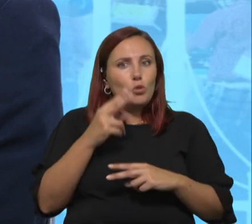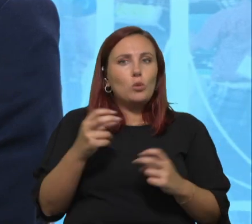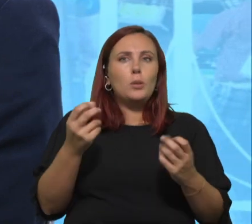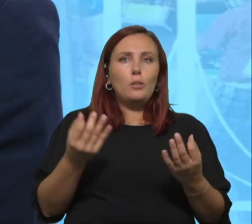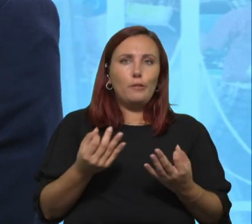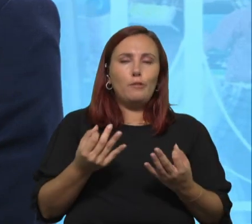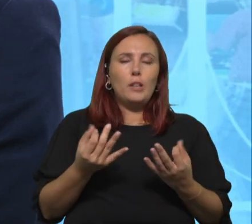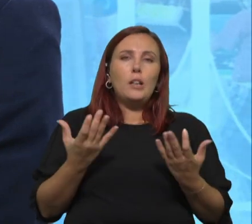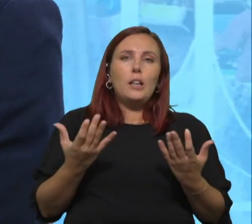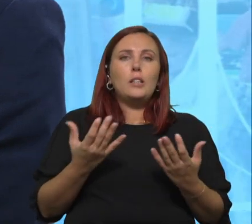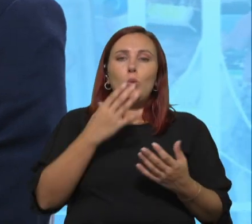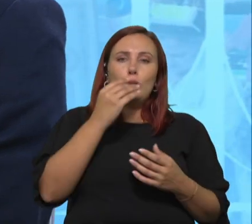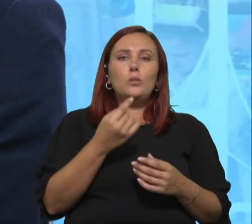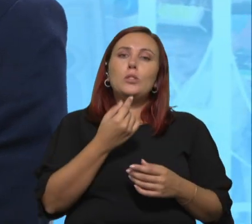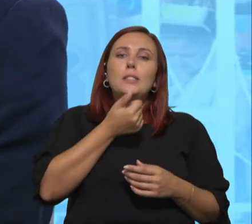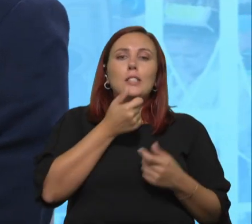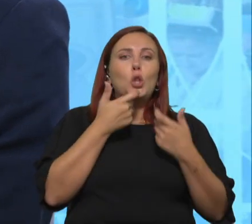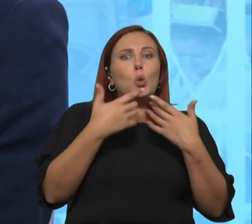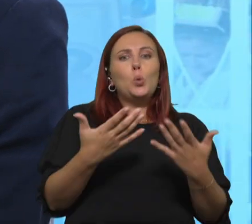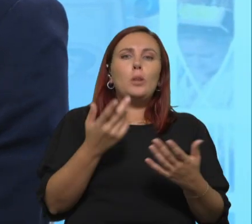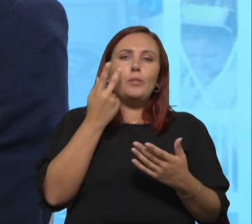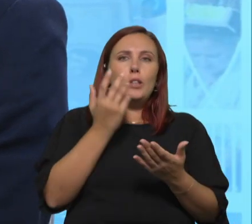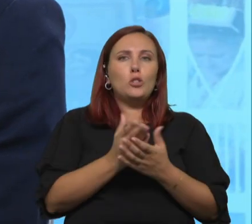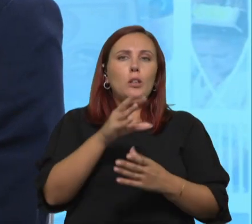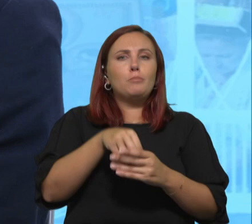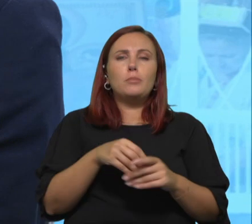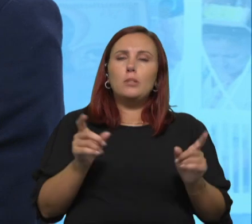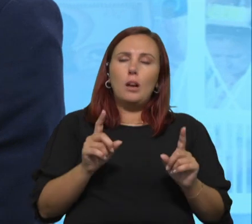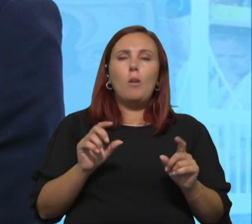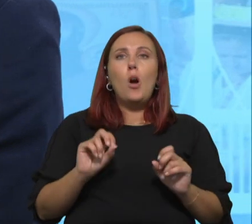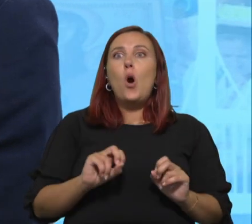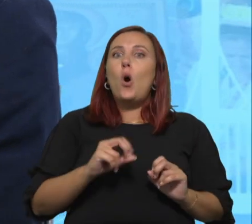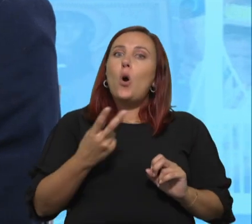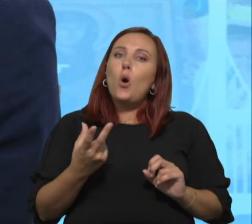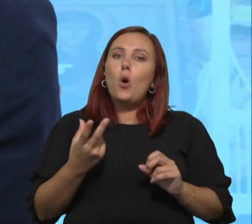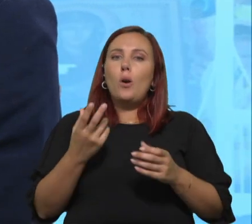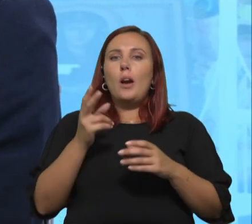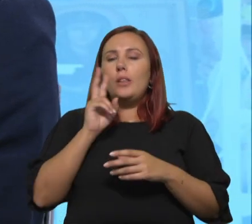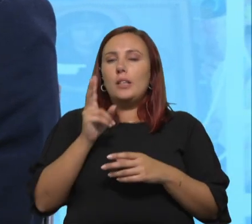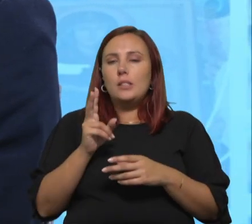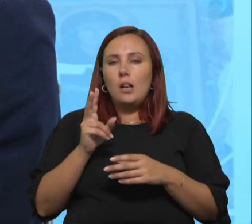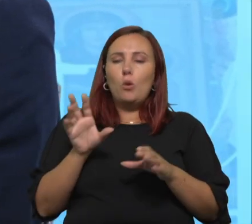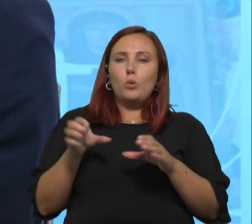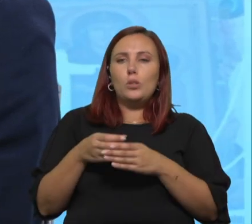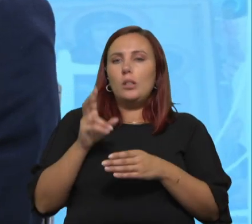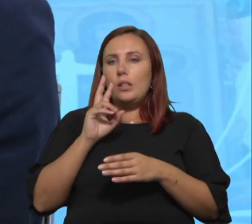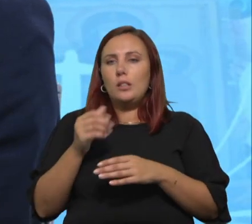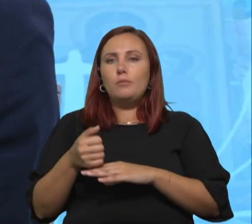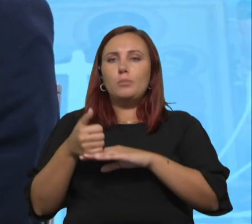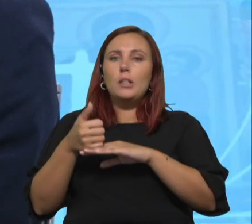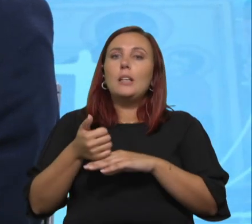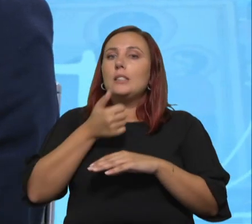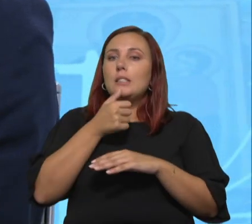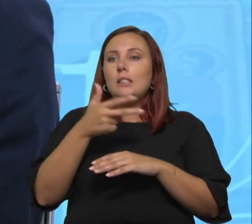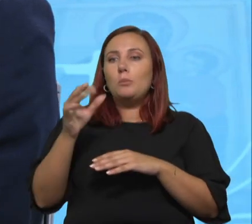o que é a vida da escola ou as direções ou os conselhos diretivos ou os professores continuarem a ditar o que é a